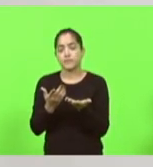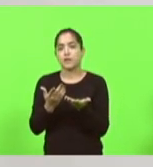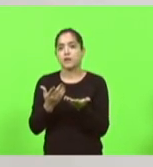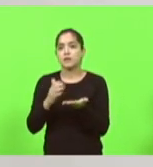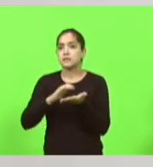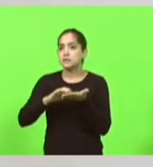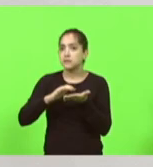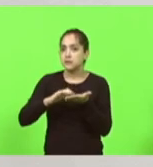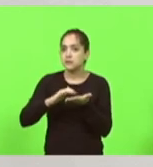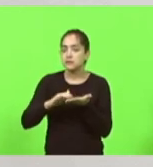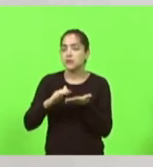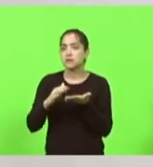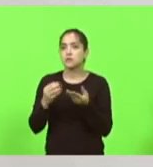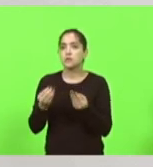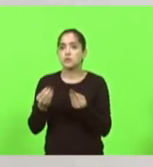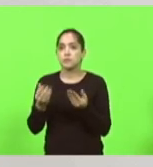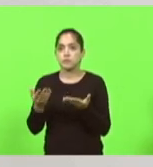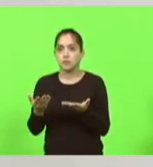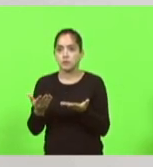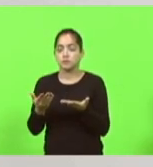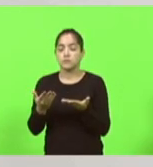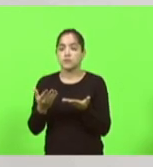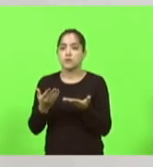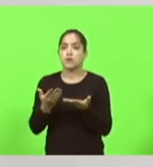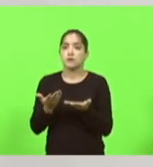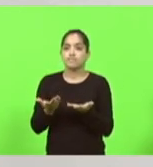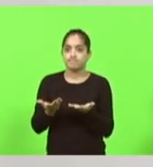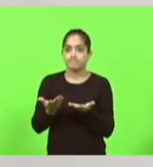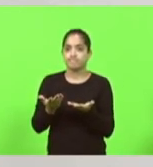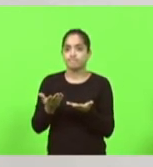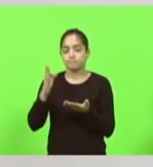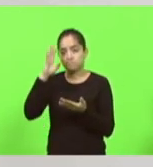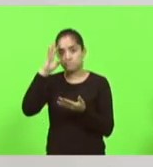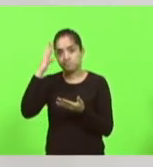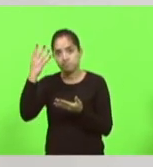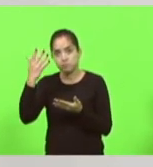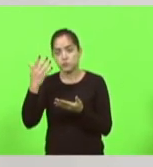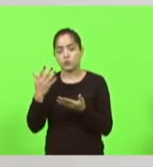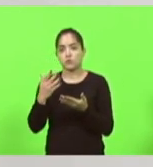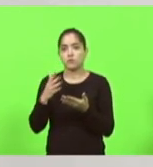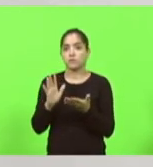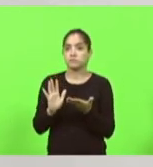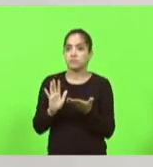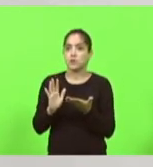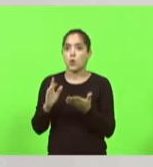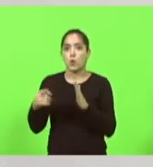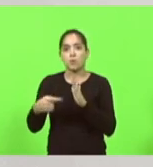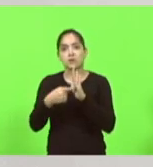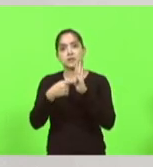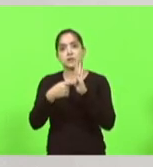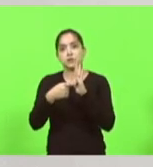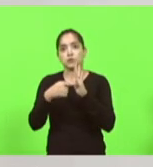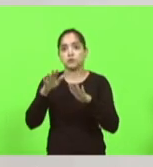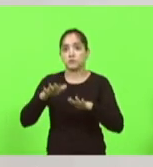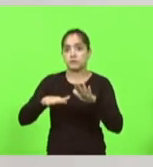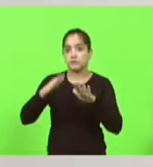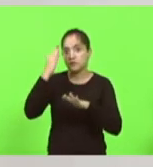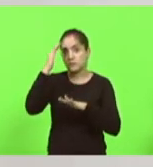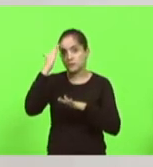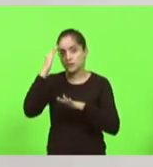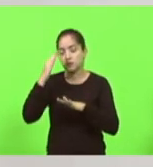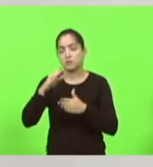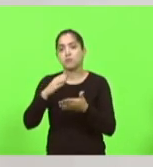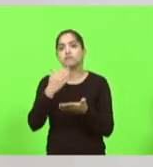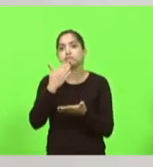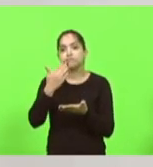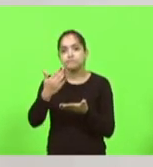é inadmissível, né? Eu espero que isso seja apenas uma boataria, que seja apenas uma denúncia, quem sabe, que é um mal entendido. Eu estou protocolando um pedido